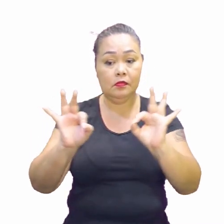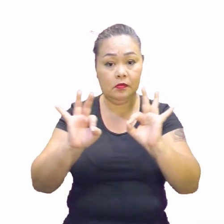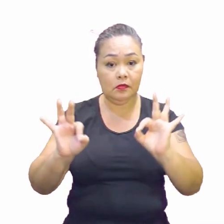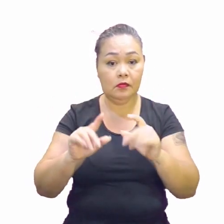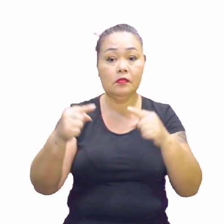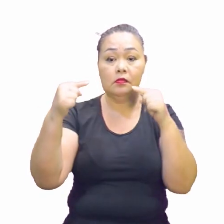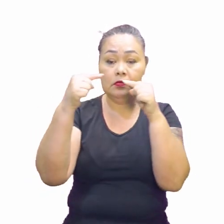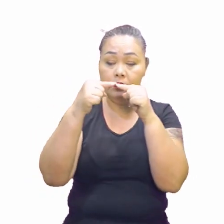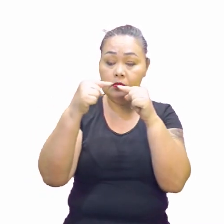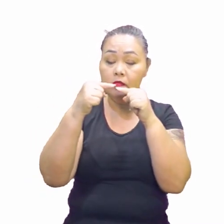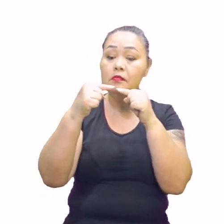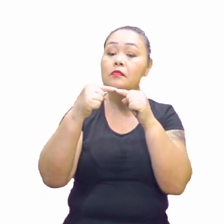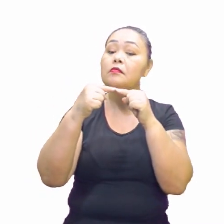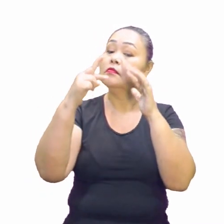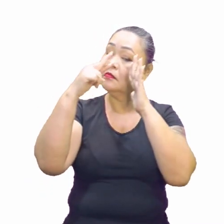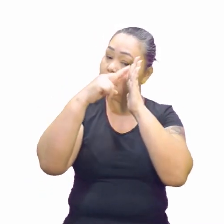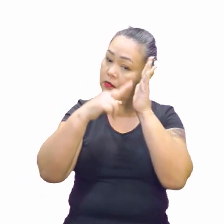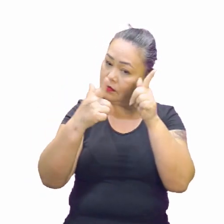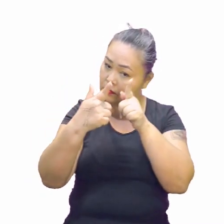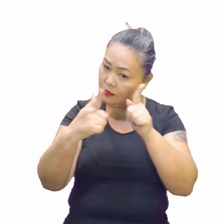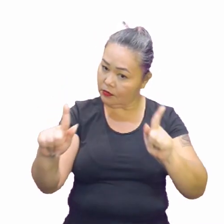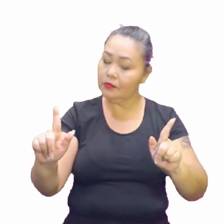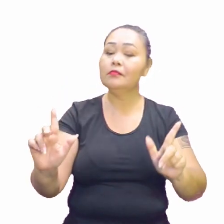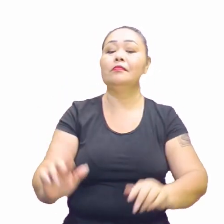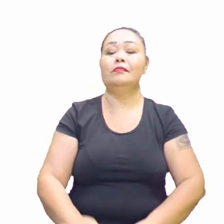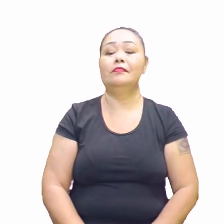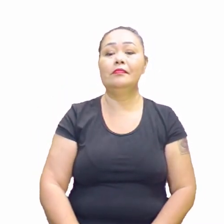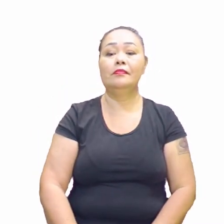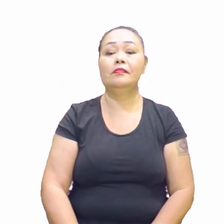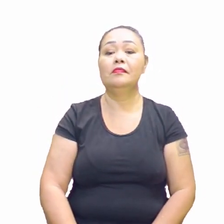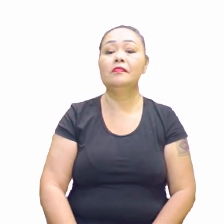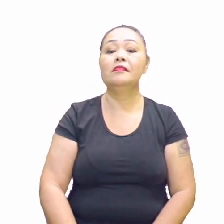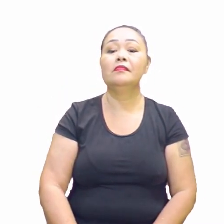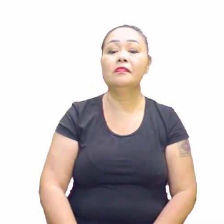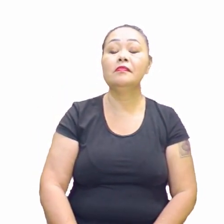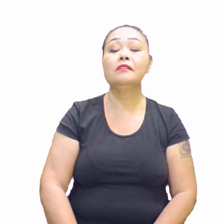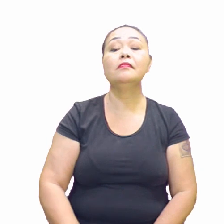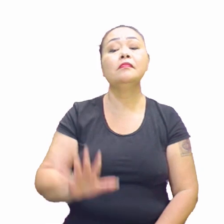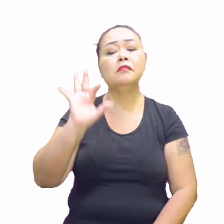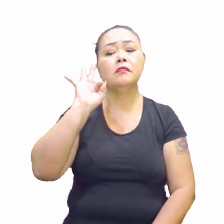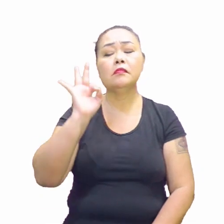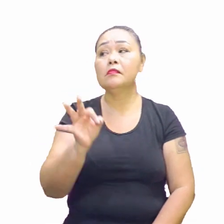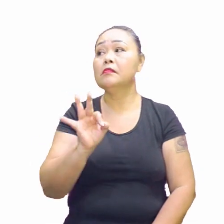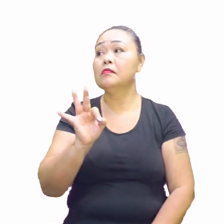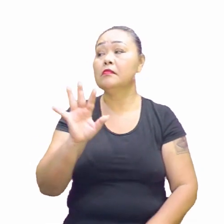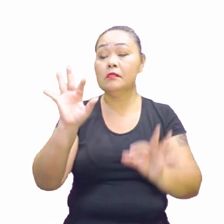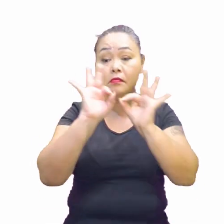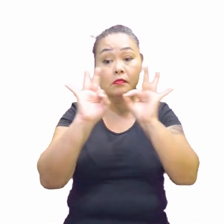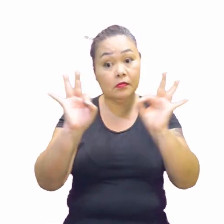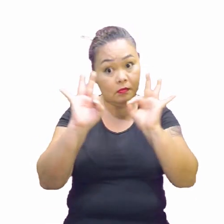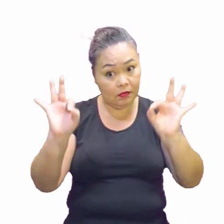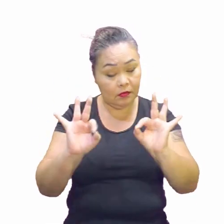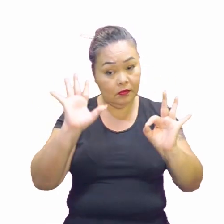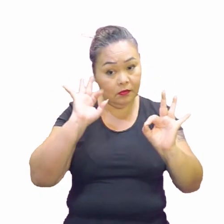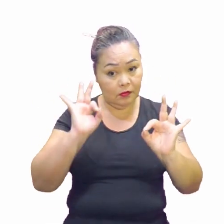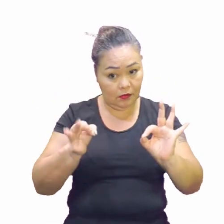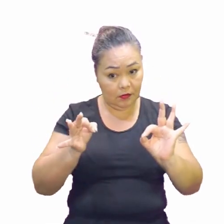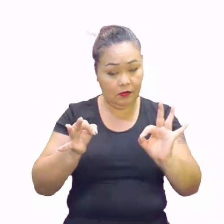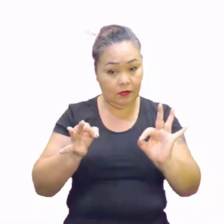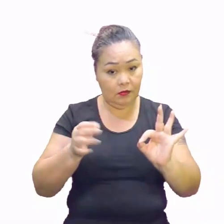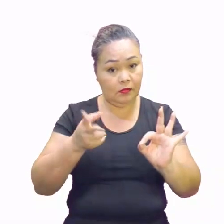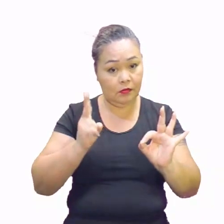apresenta concordância, né, de acordo com a norma padrão, que é aquela que estiver correta,